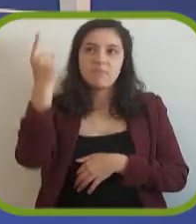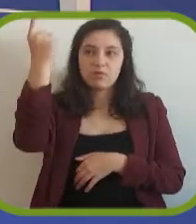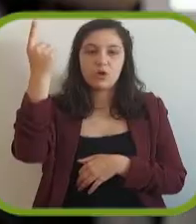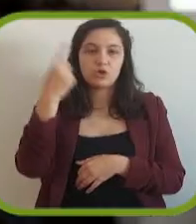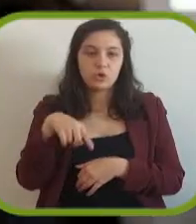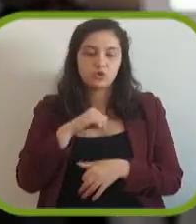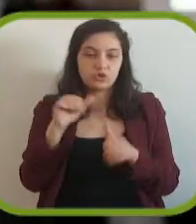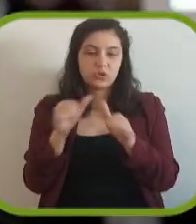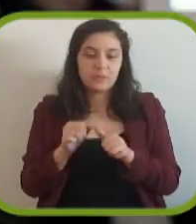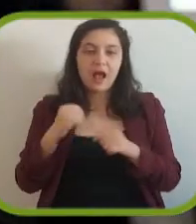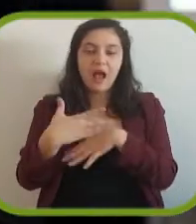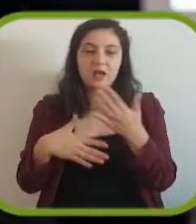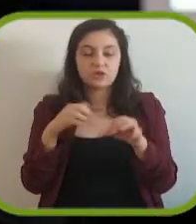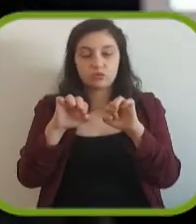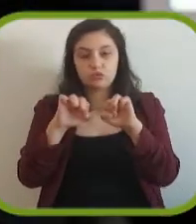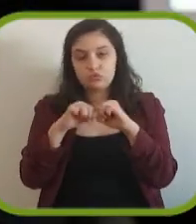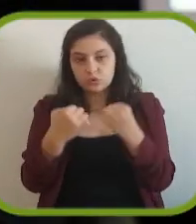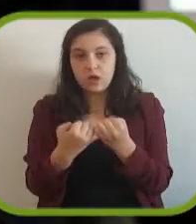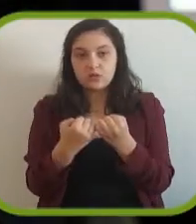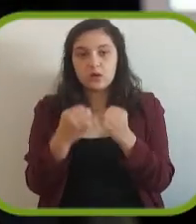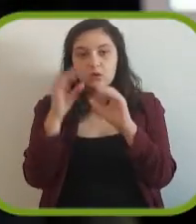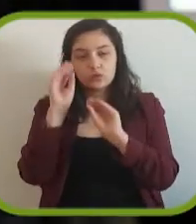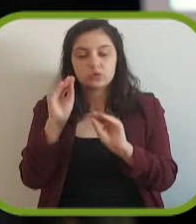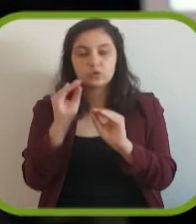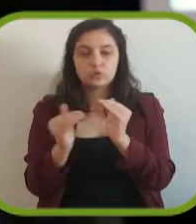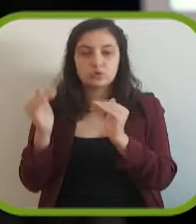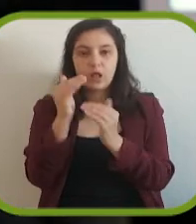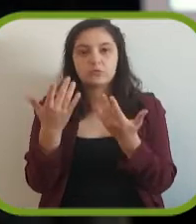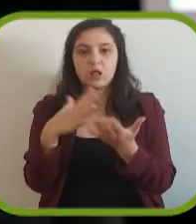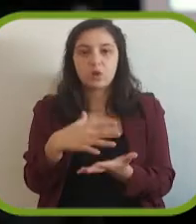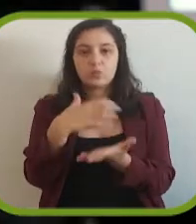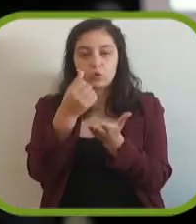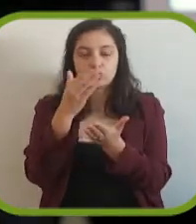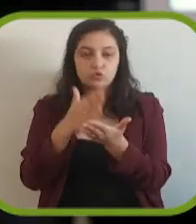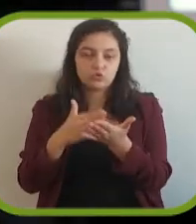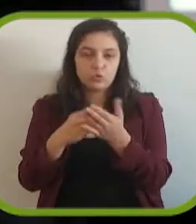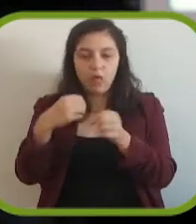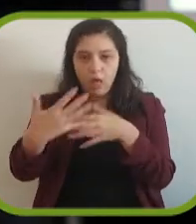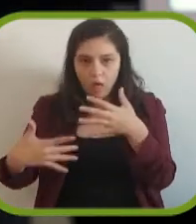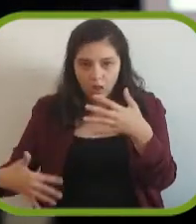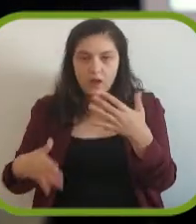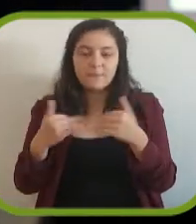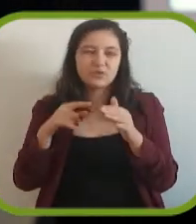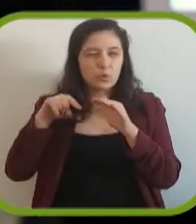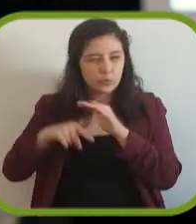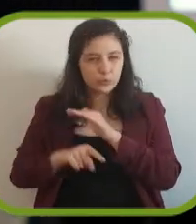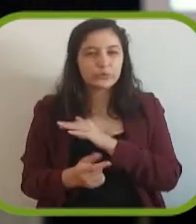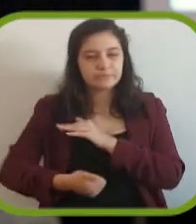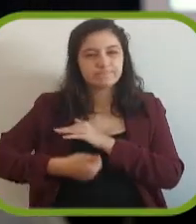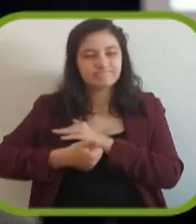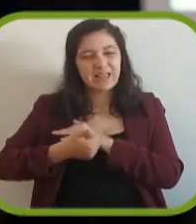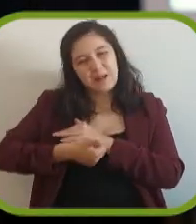E, portanto, nós temos um sistema de ação social no ensino superior, de apoio do ponto de vista de bolsas de estudo e por aí adiante, mas que devia devia aprofundar-se,